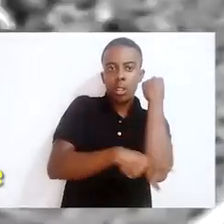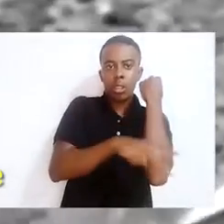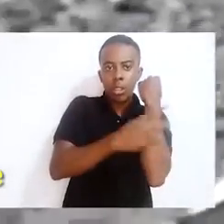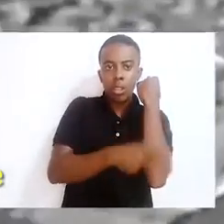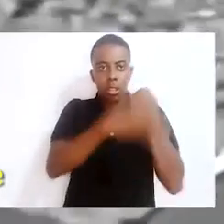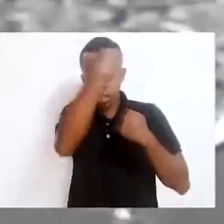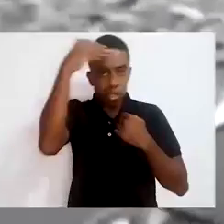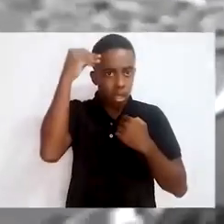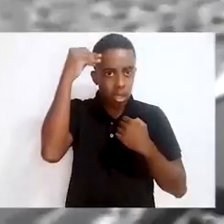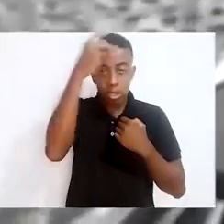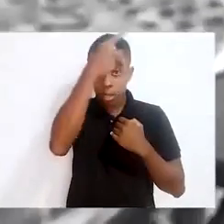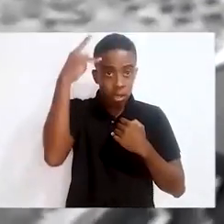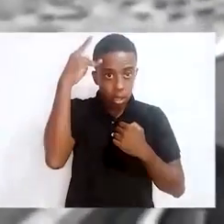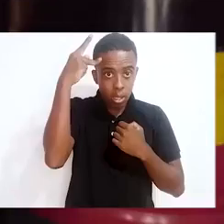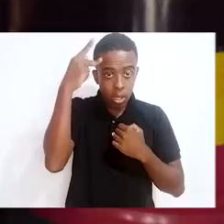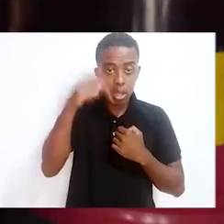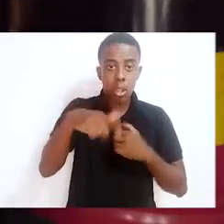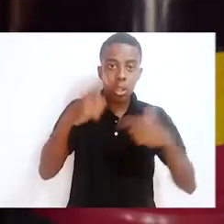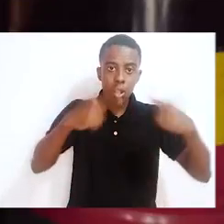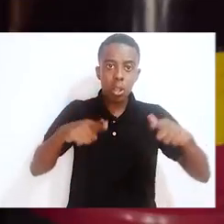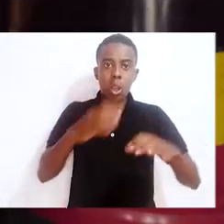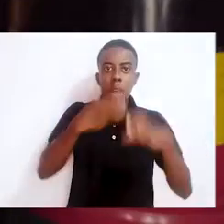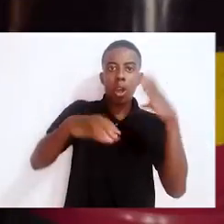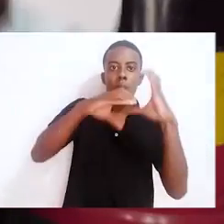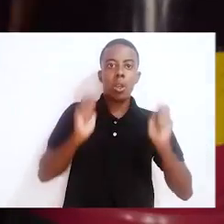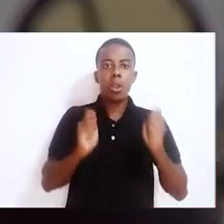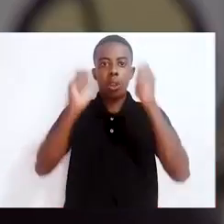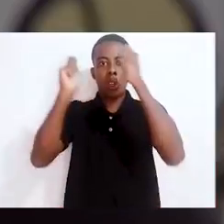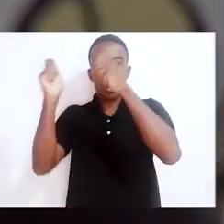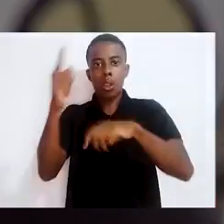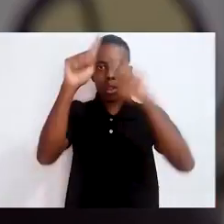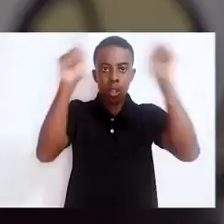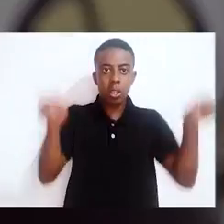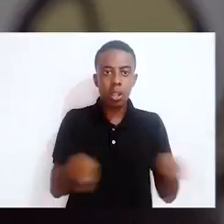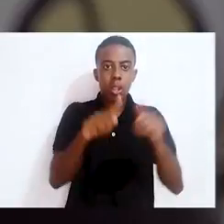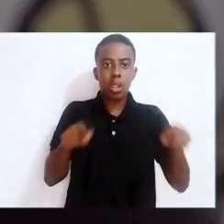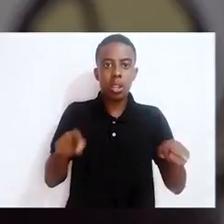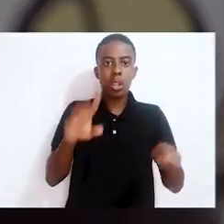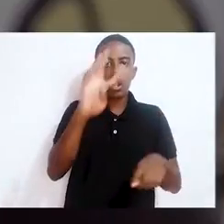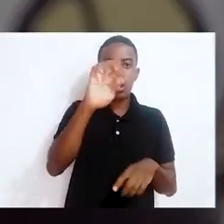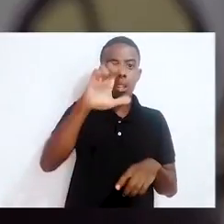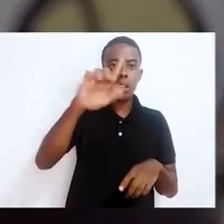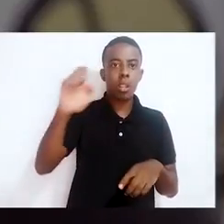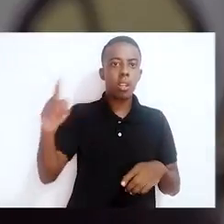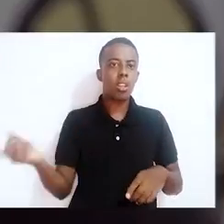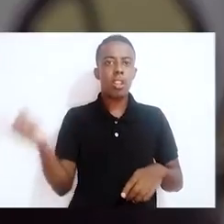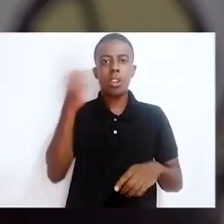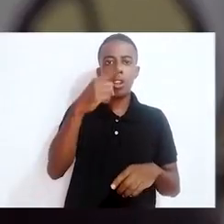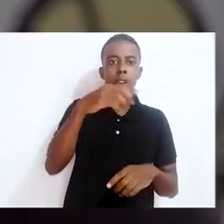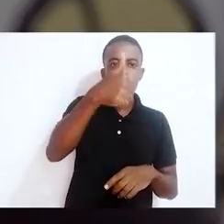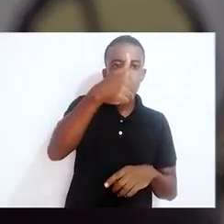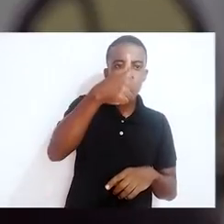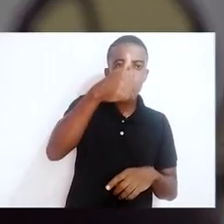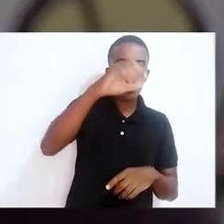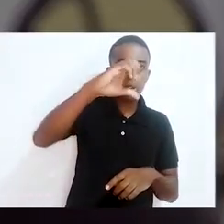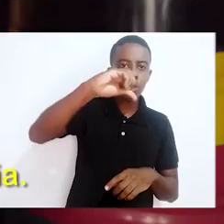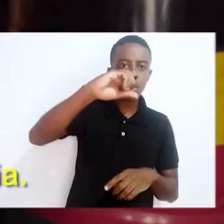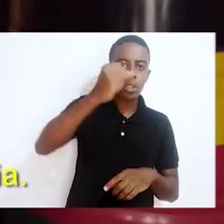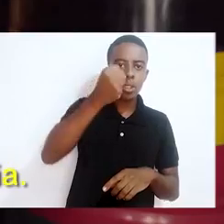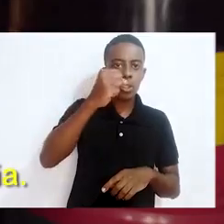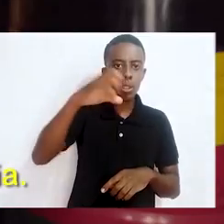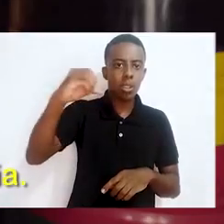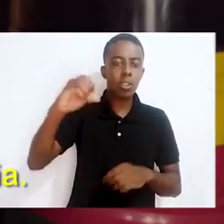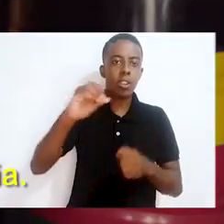pela sociedade e pelas autoridades locais. A canção Protesto Olodum de Tatal foi lançada no carnaval de